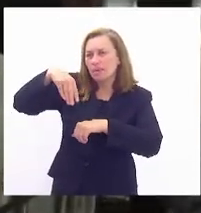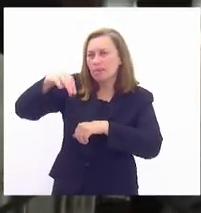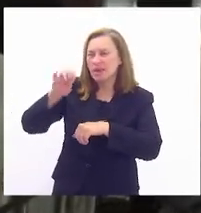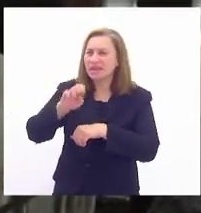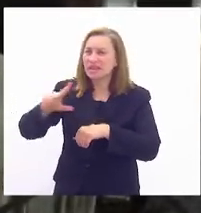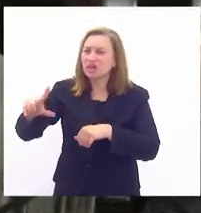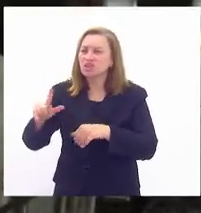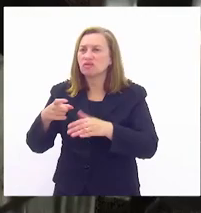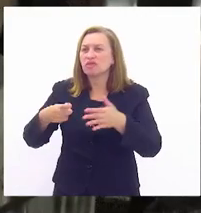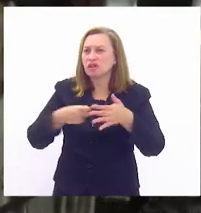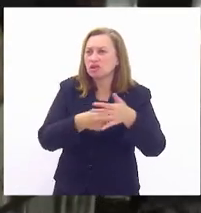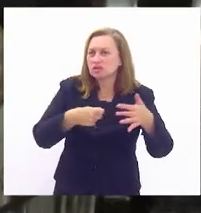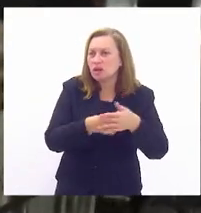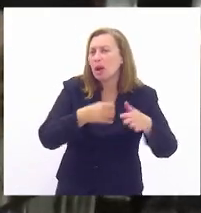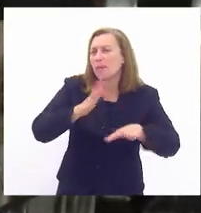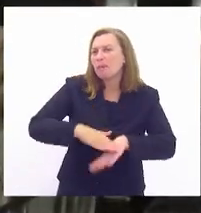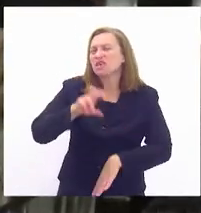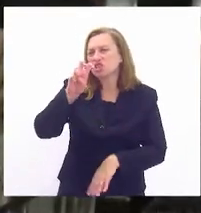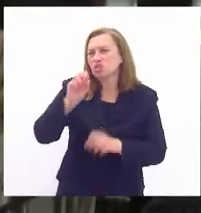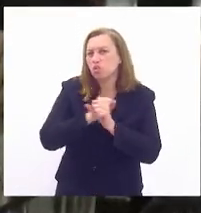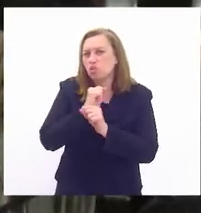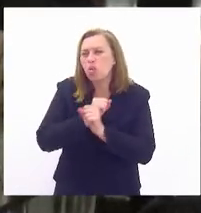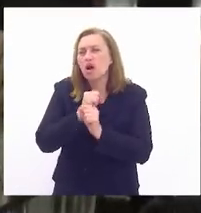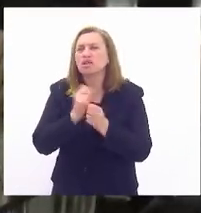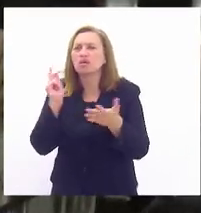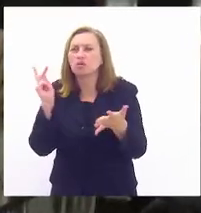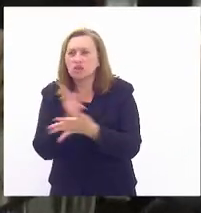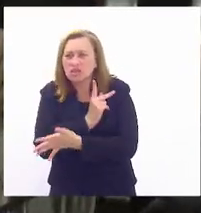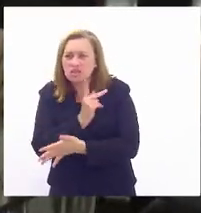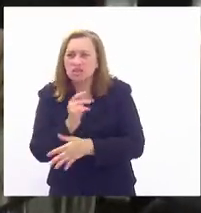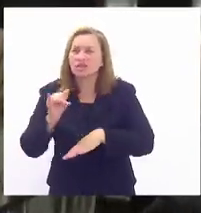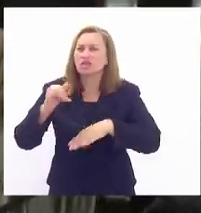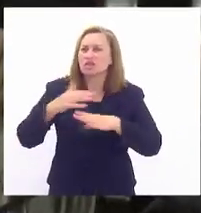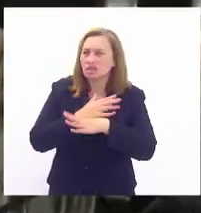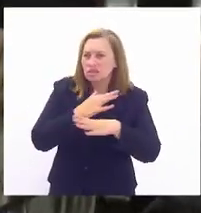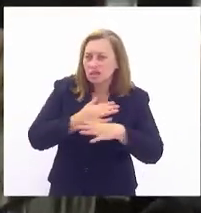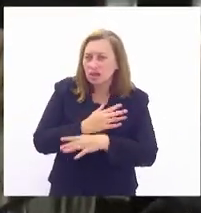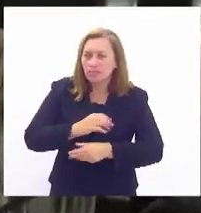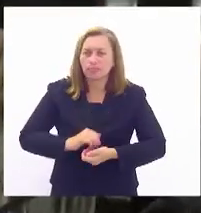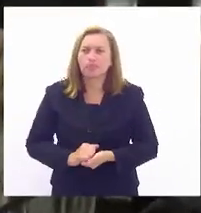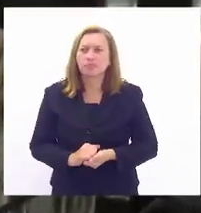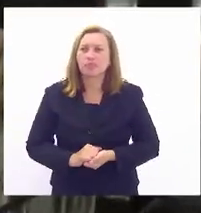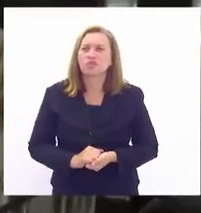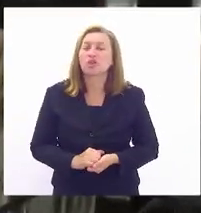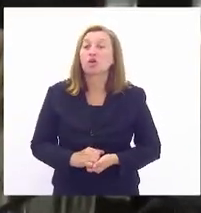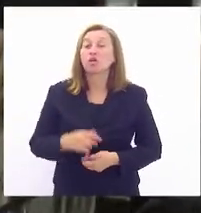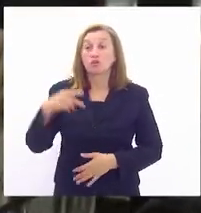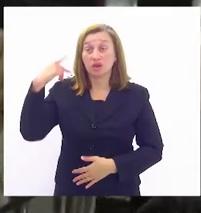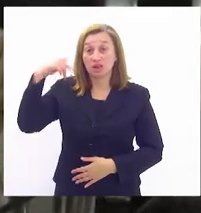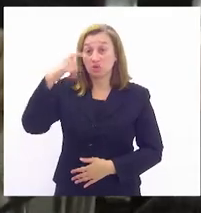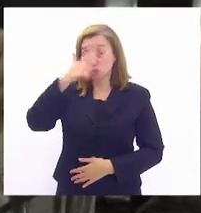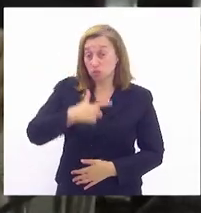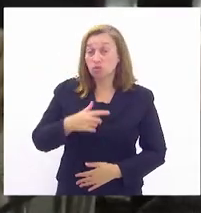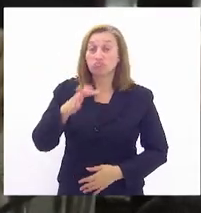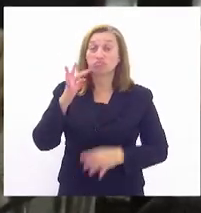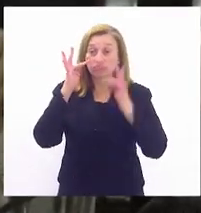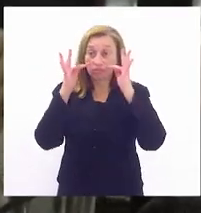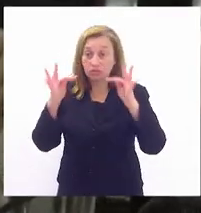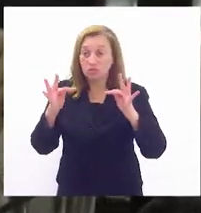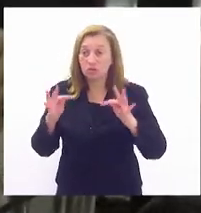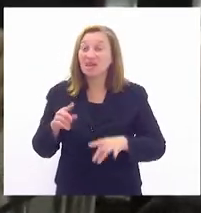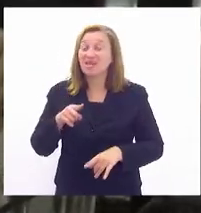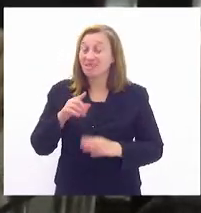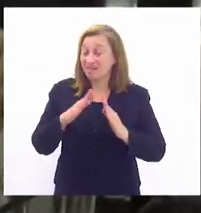denunciando, e isso há mais de 5 anos vem acontecendo na nossa cidade. Como vereador, eu sou testemunha que